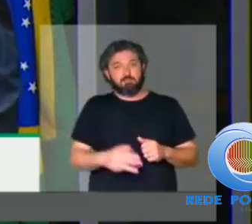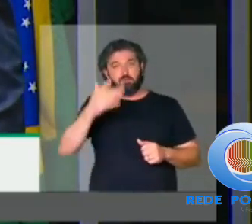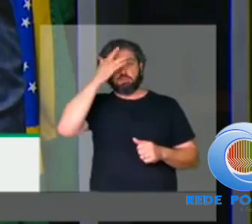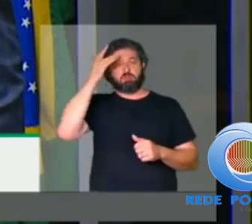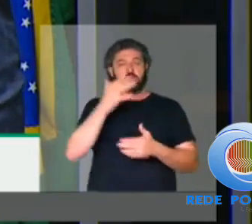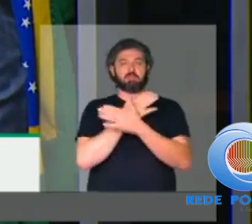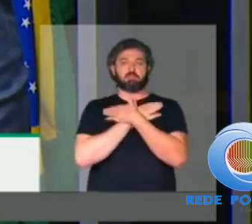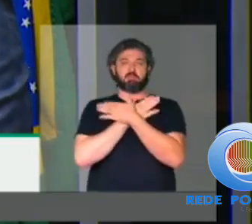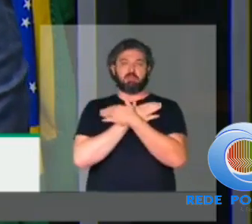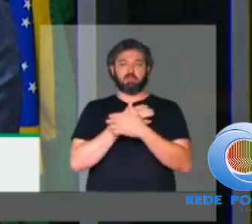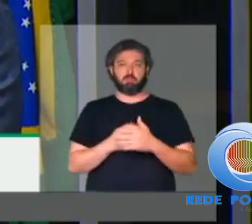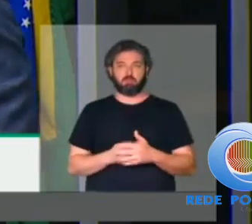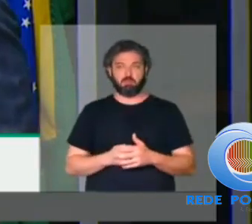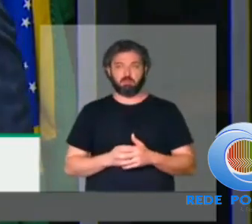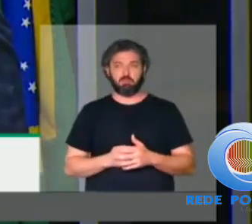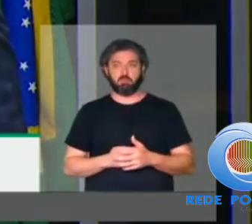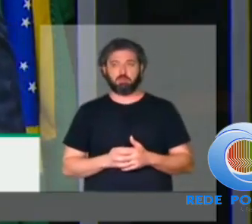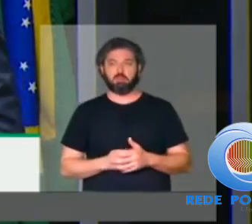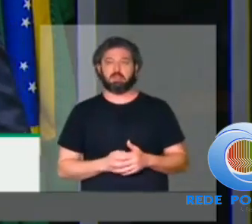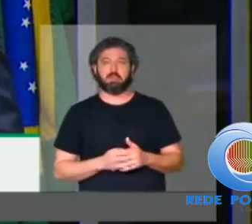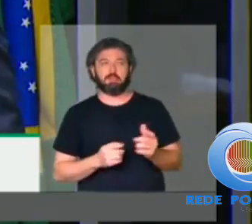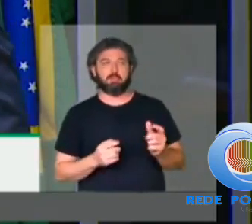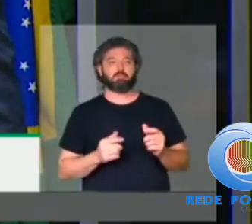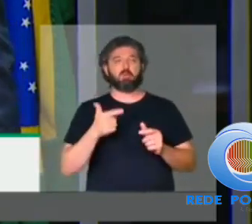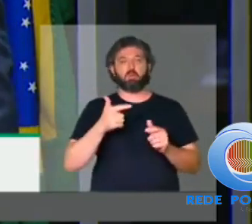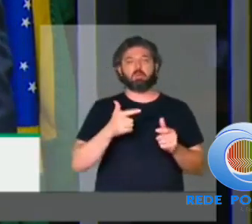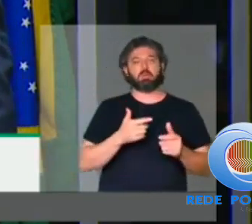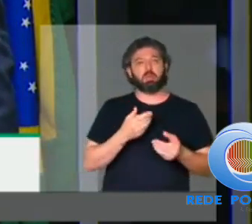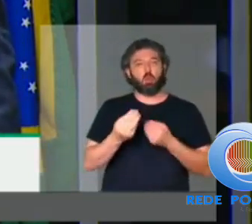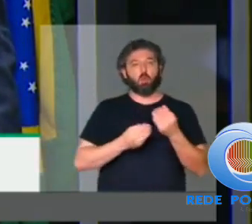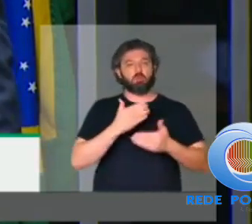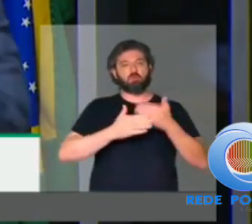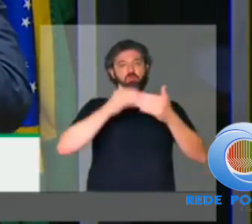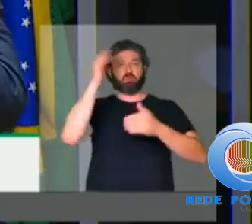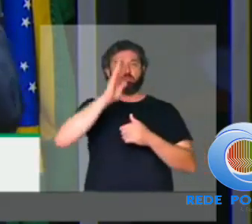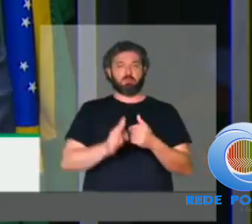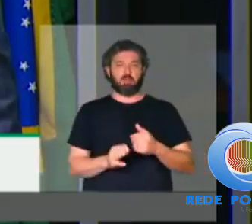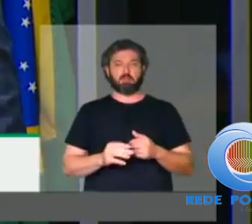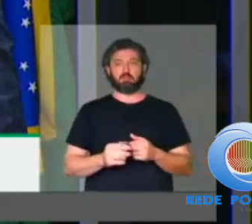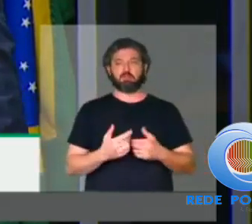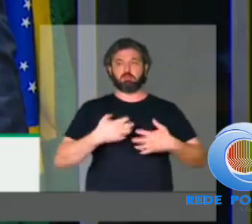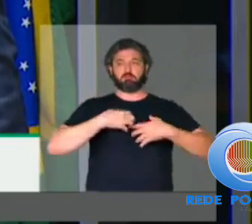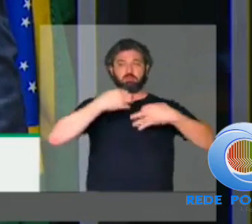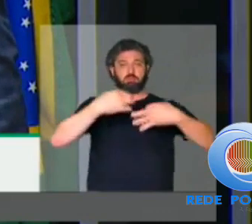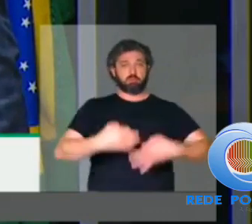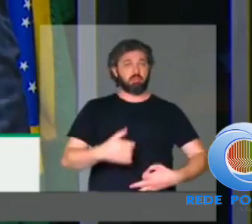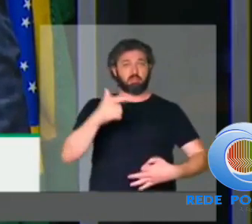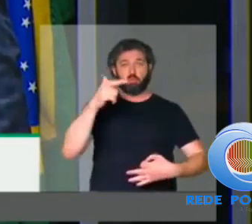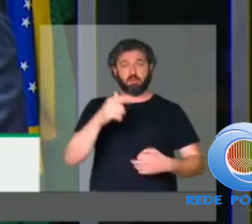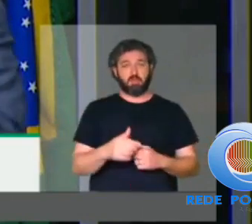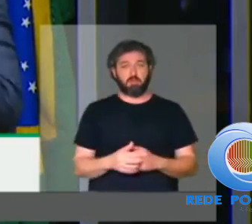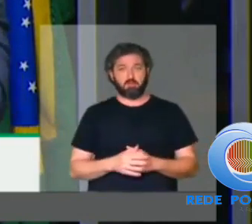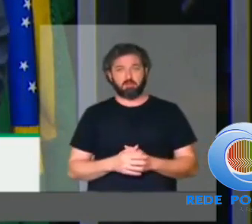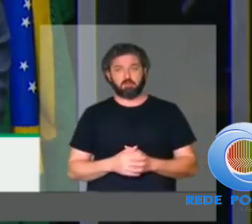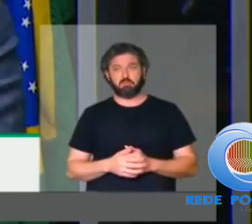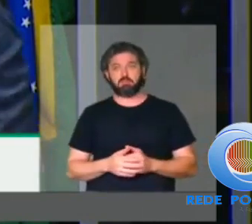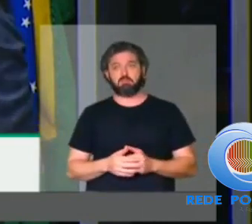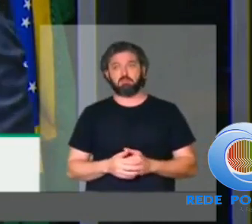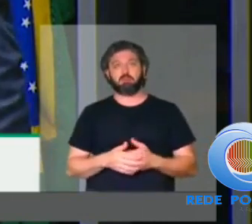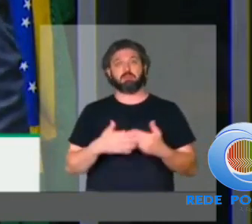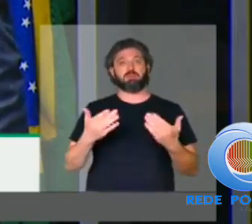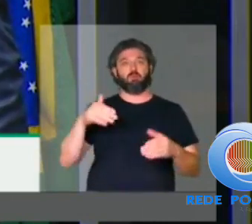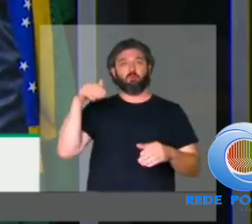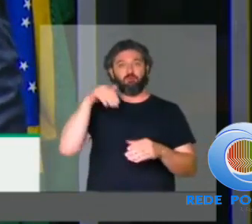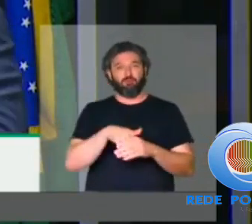de desempregados que estão sem rumo nesse país, estão sem dignidade. Então,